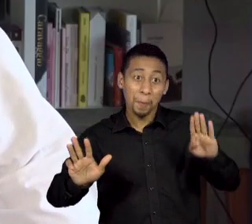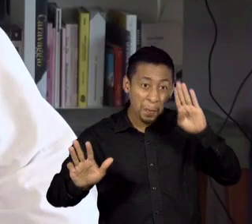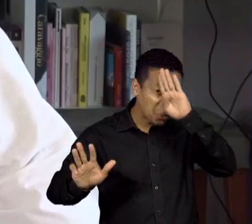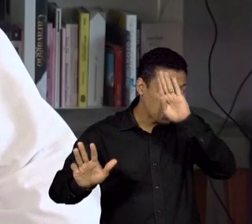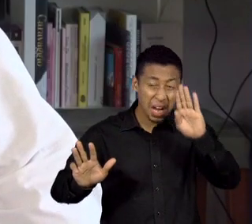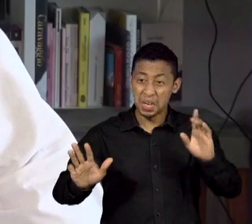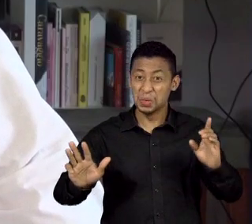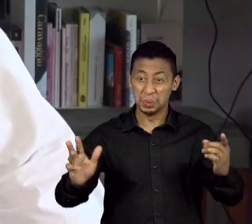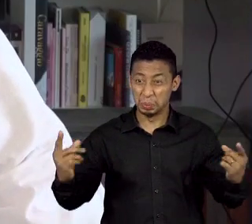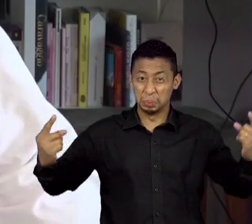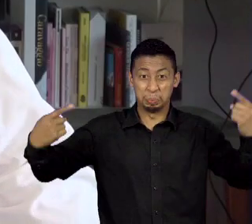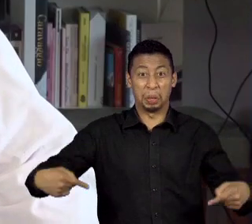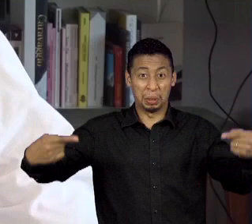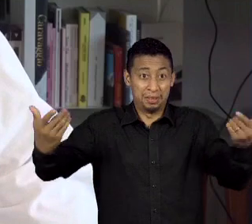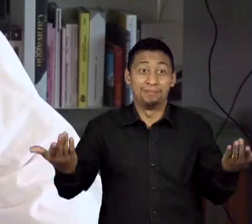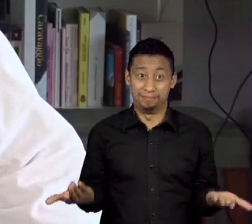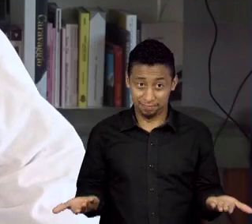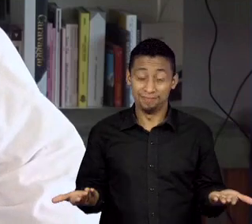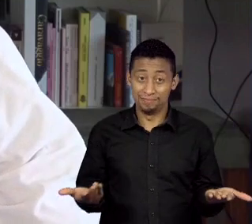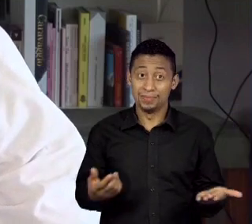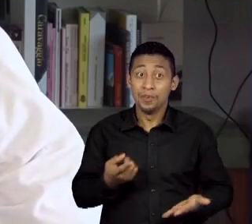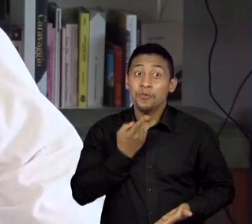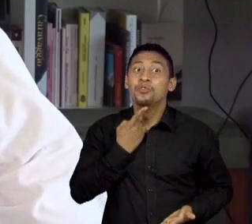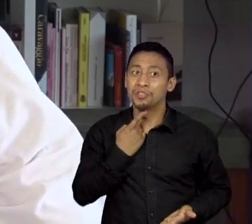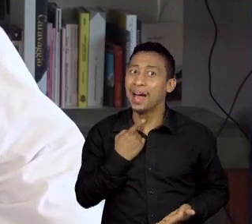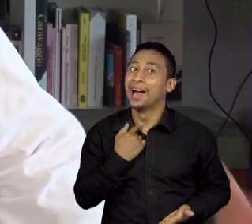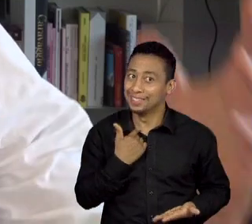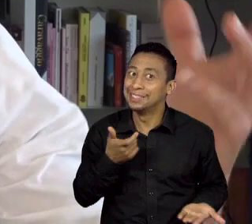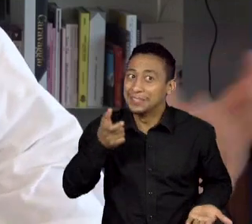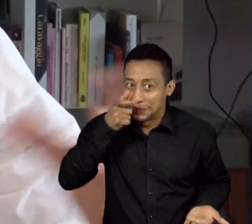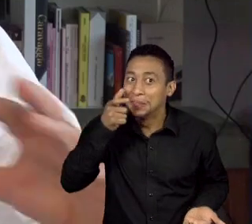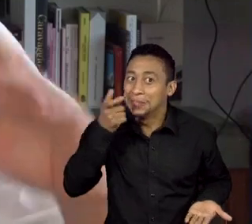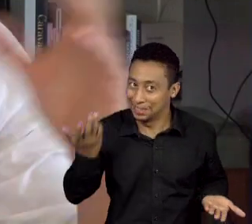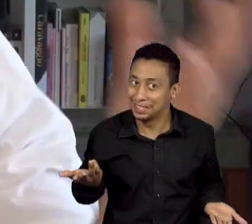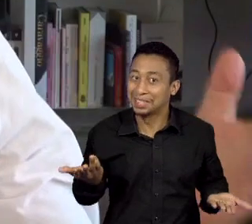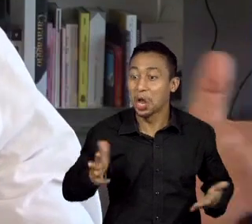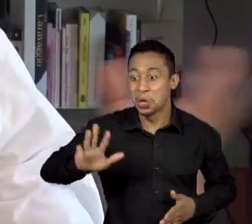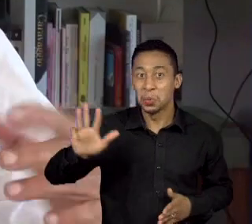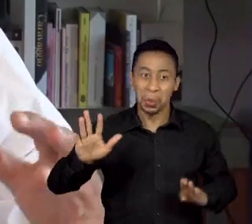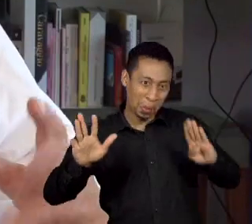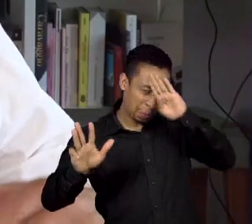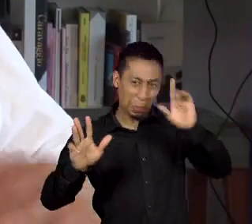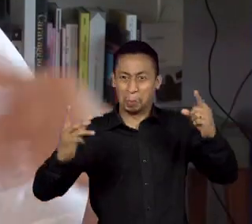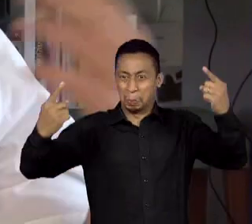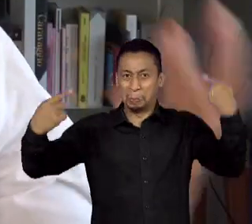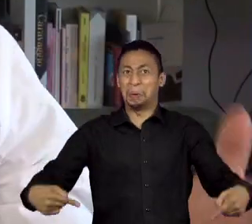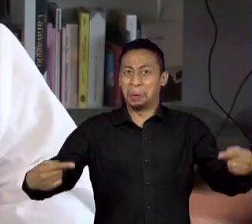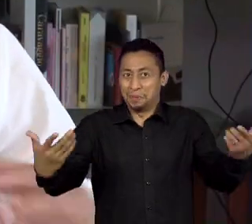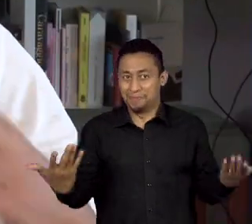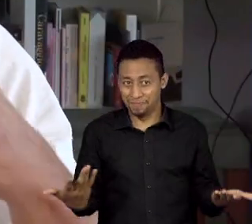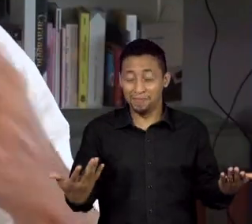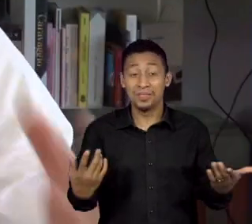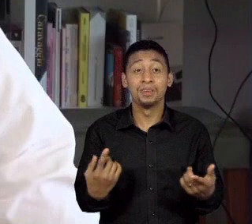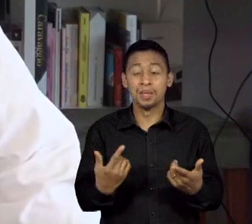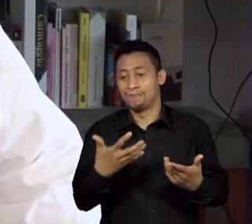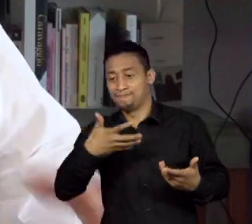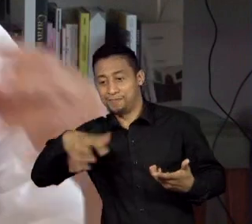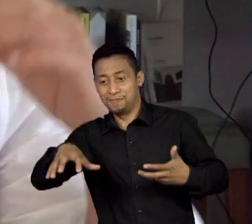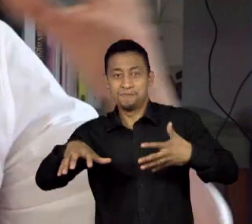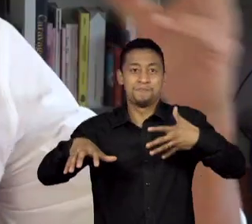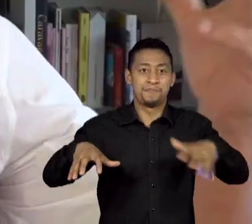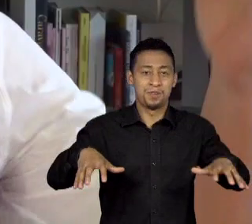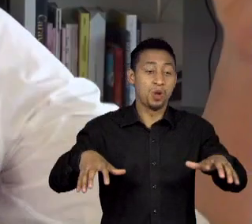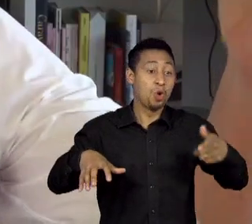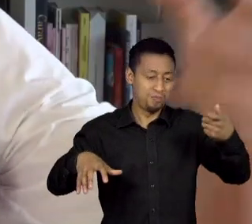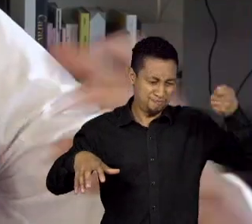que eu gostaria de ver, seria entre Lula e Bolsonaro. Eu acho que são não são dois extremos, evidentemente, um é democrata, o outro é